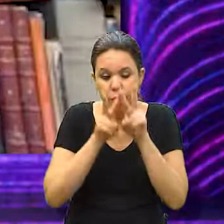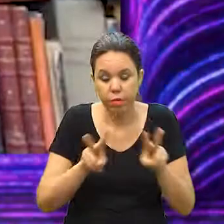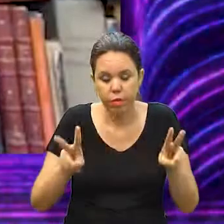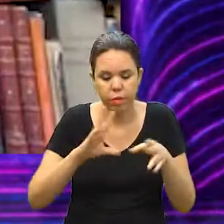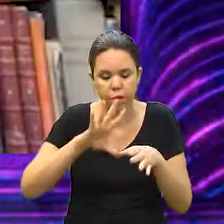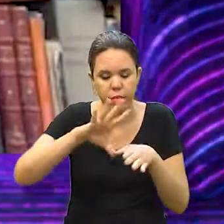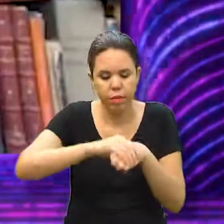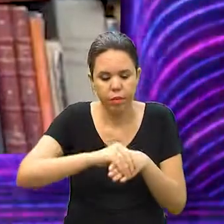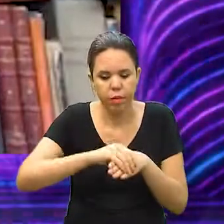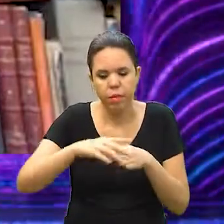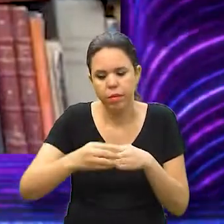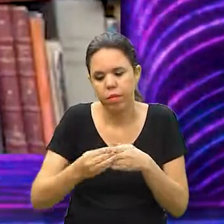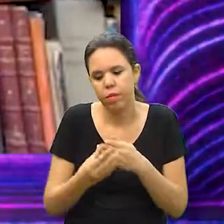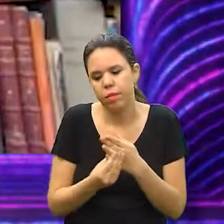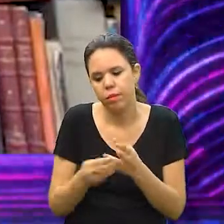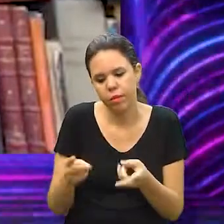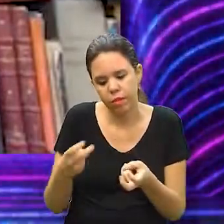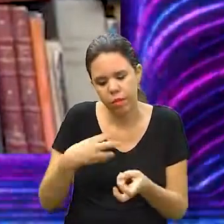visual,